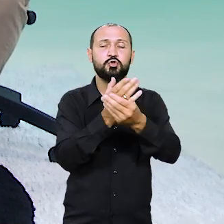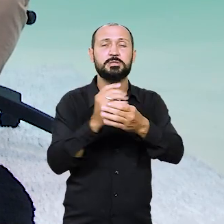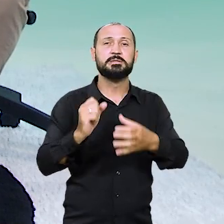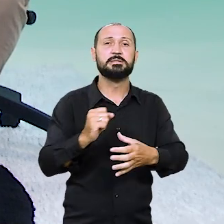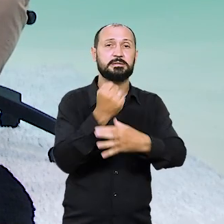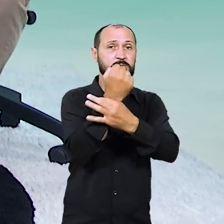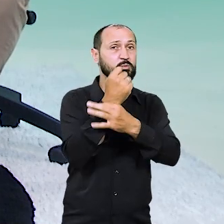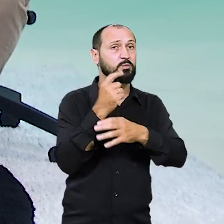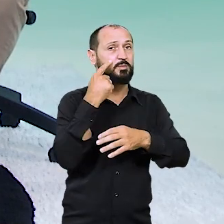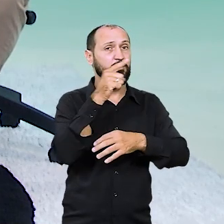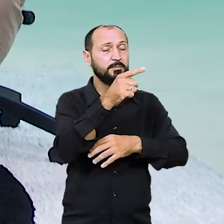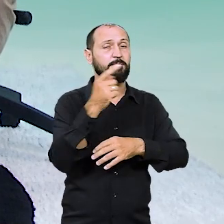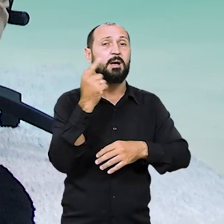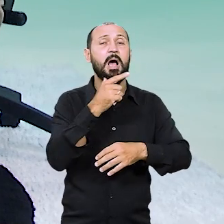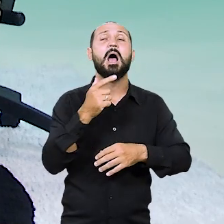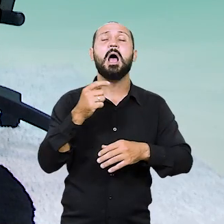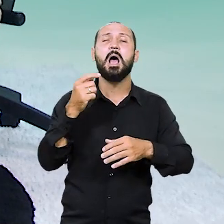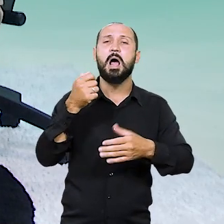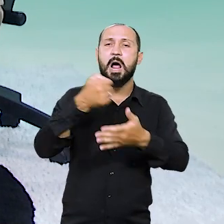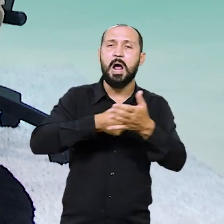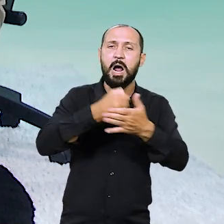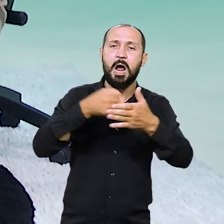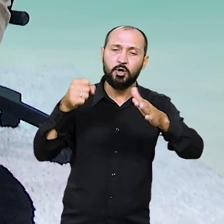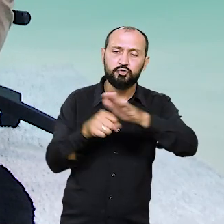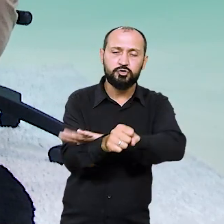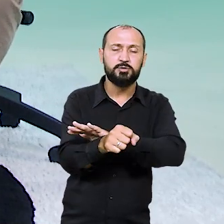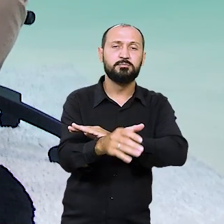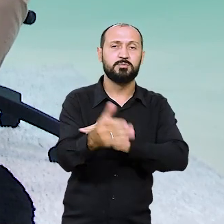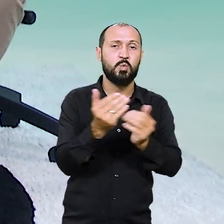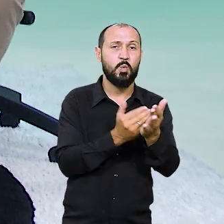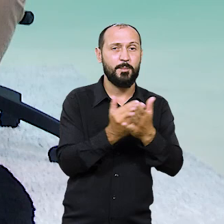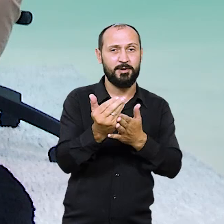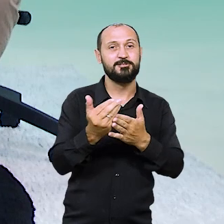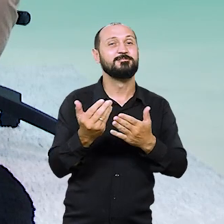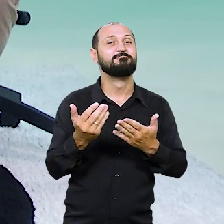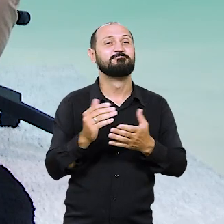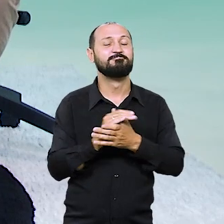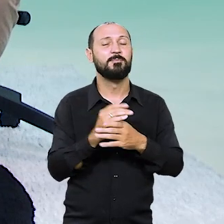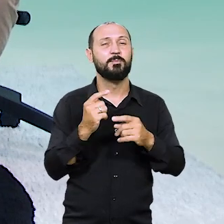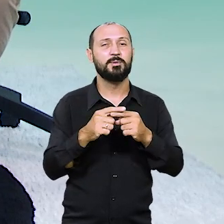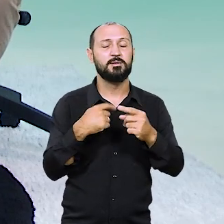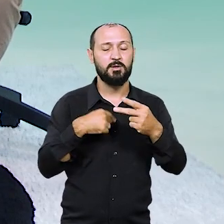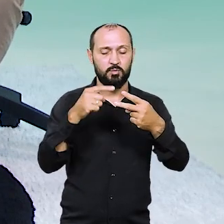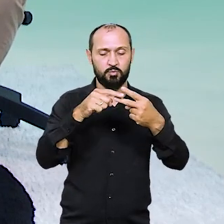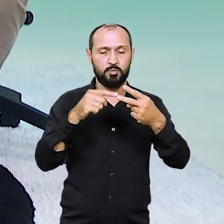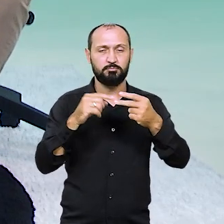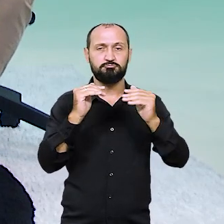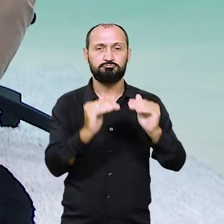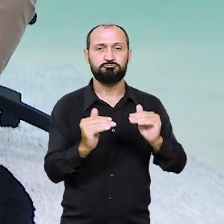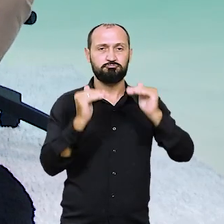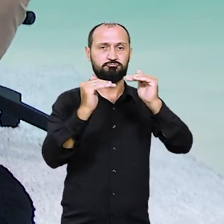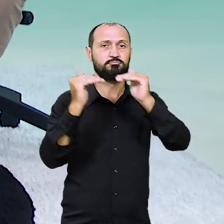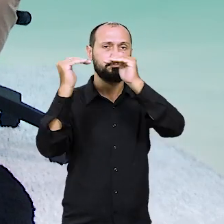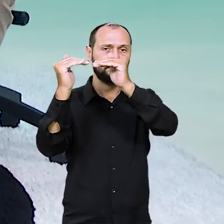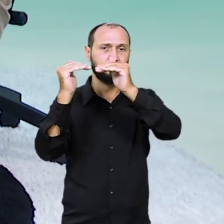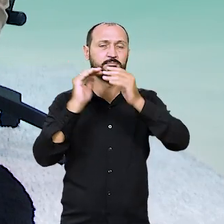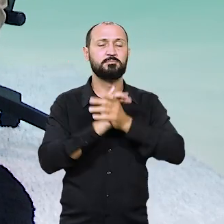via judicial para estar questionando isso, para estar questionando essas medidas, né? Porque até nós temos 2